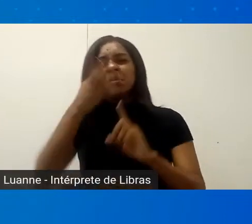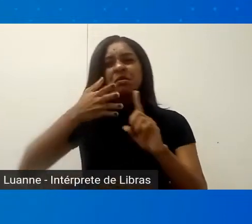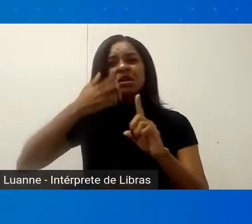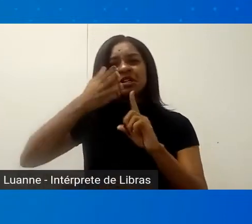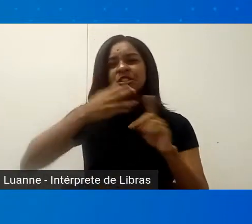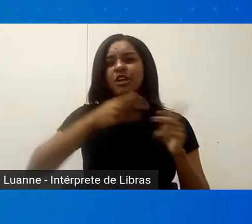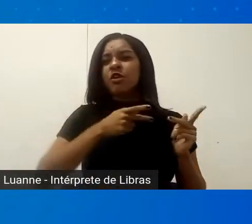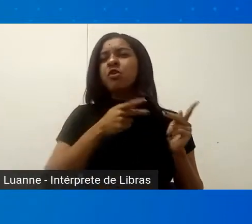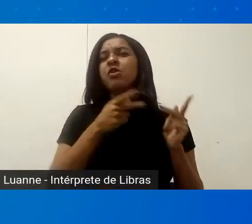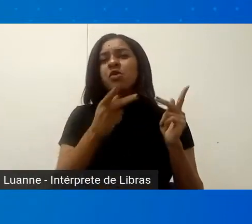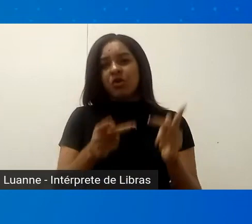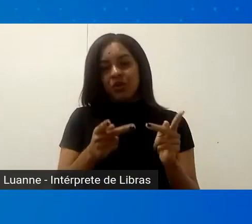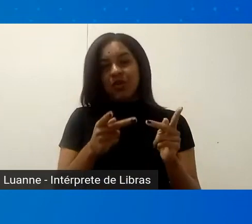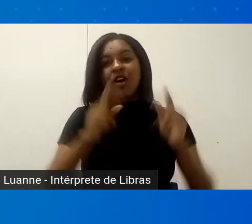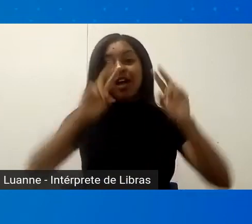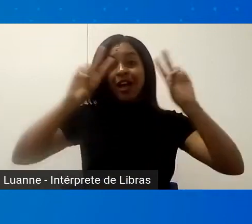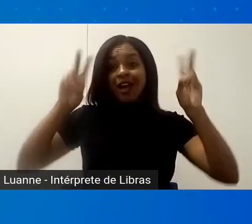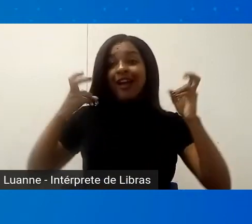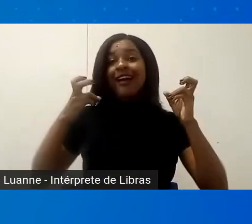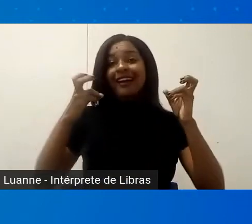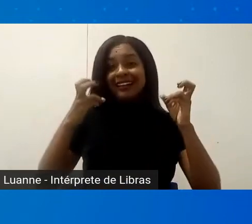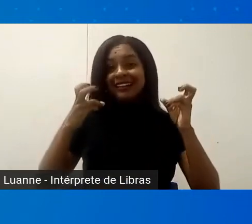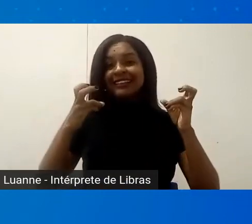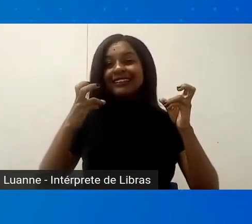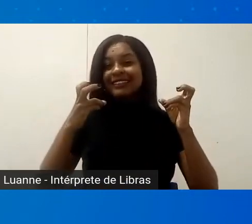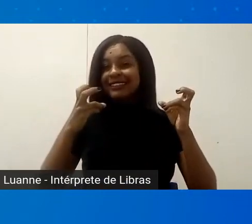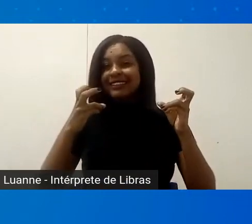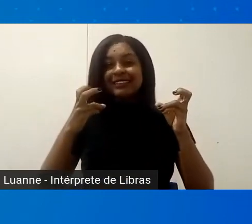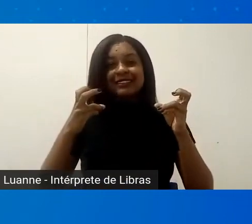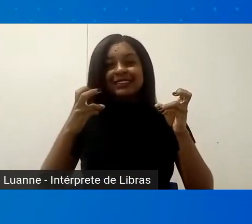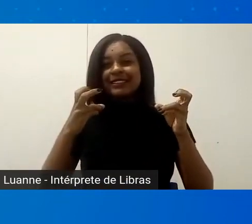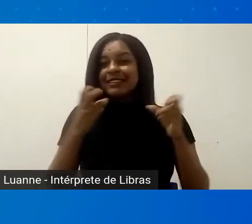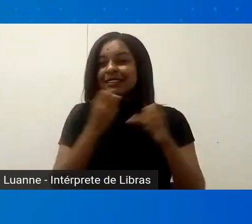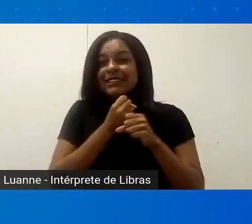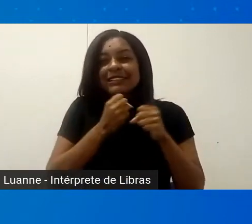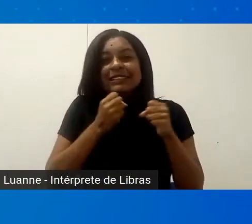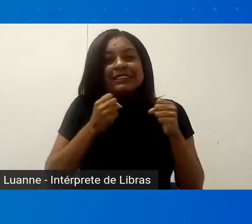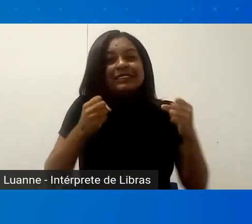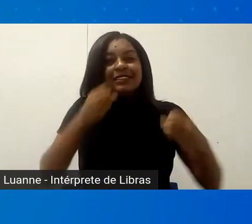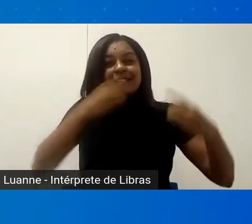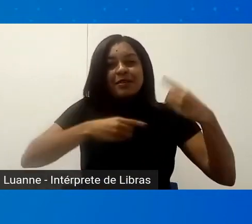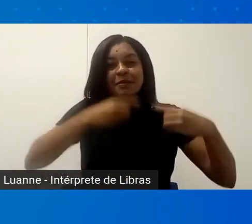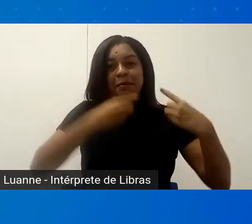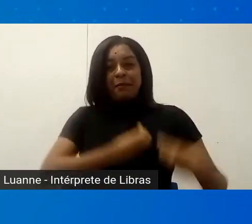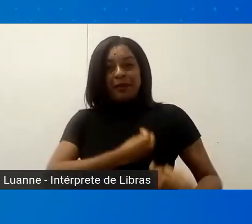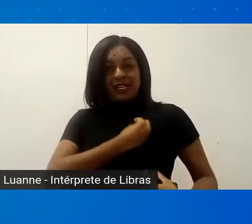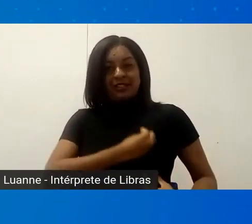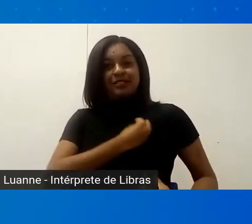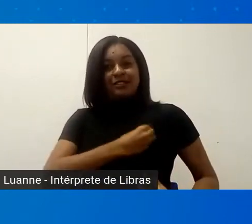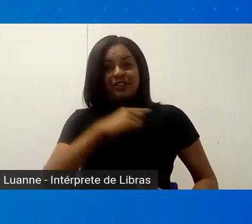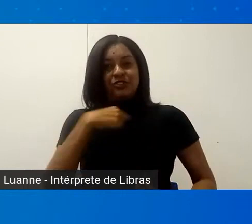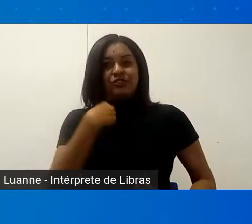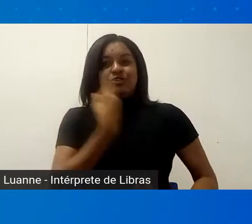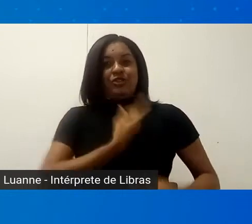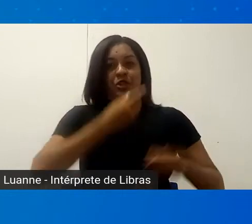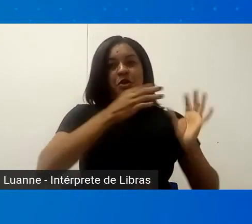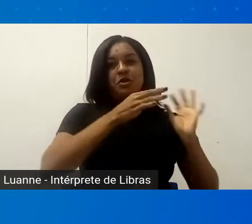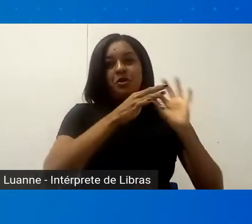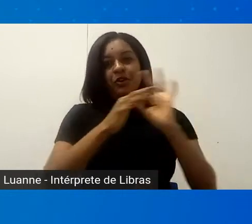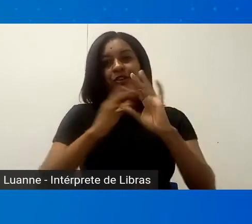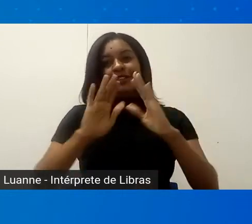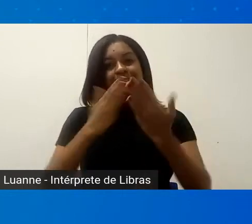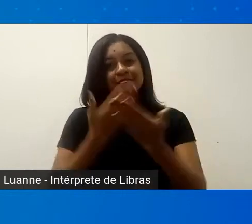sobre esse tema que tá sendo tão amplamente discutido que tá tão presente no nosso cotidiano escolar Nesse contexto da pandemia